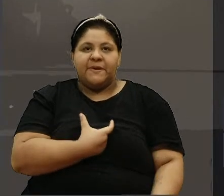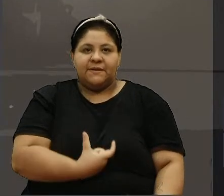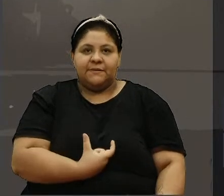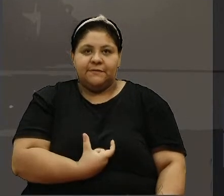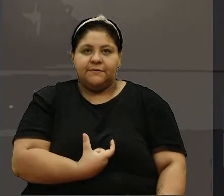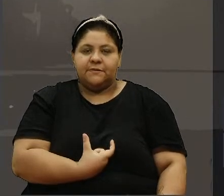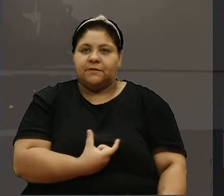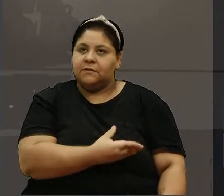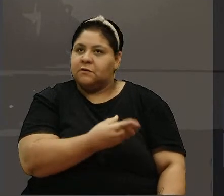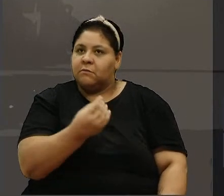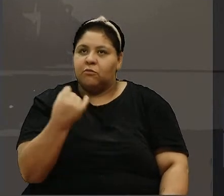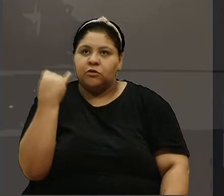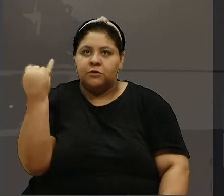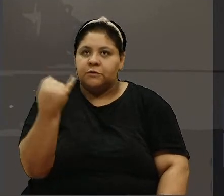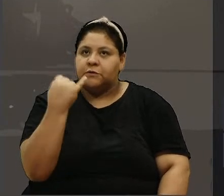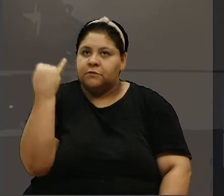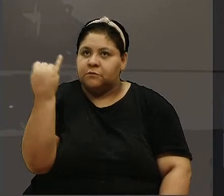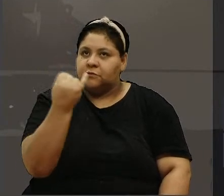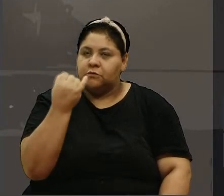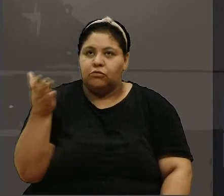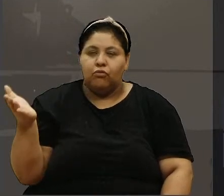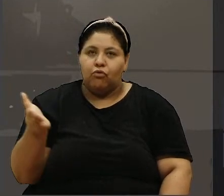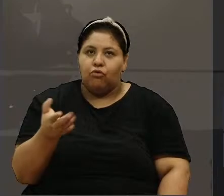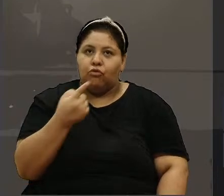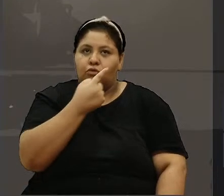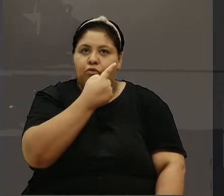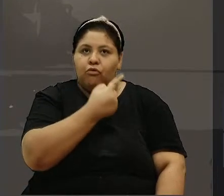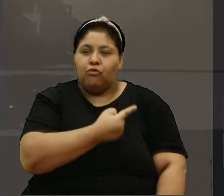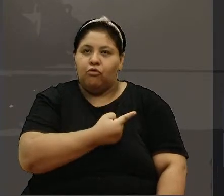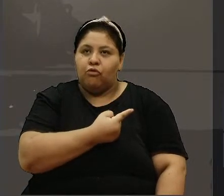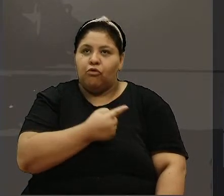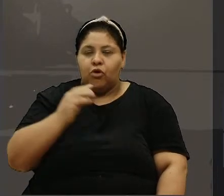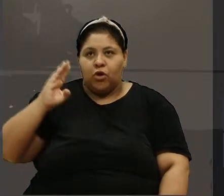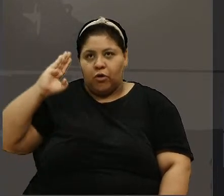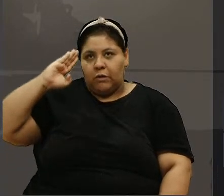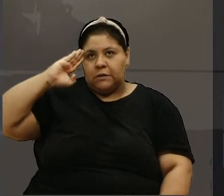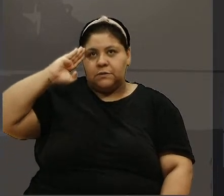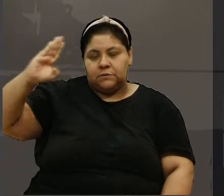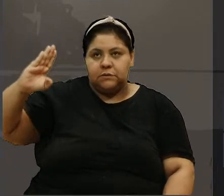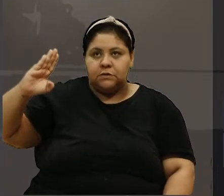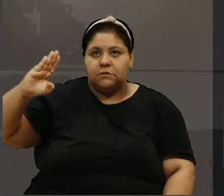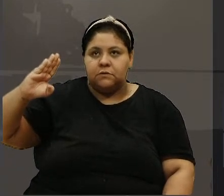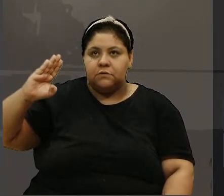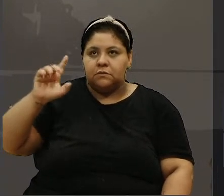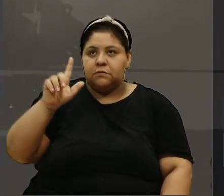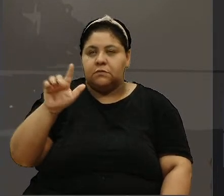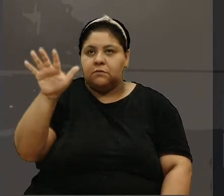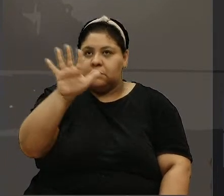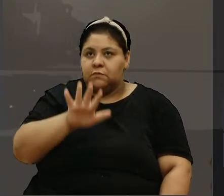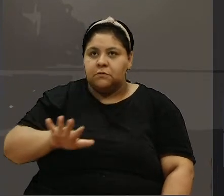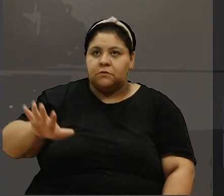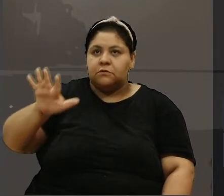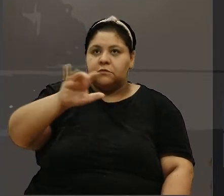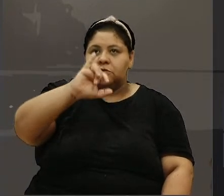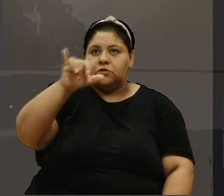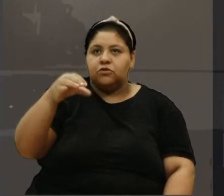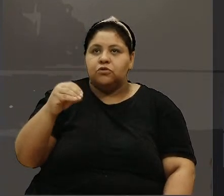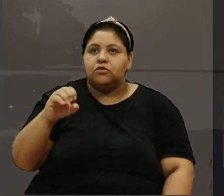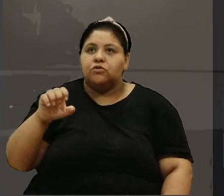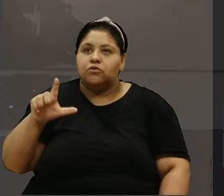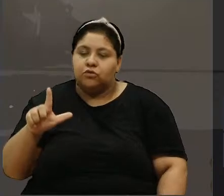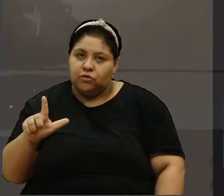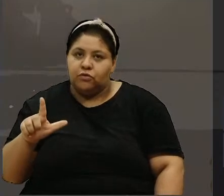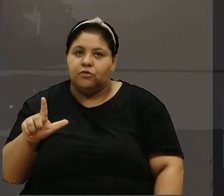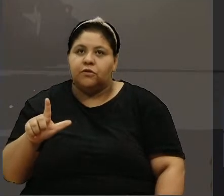muito gratificante. Está ali o nosso comandante, General Joel Troni, do qual